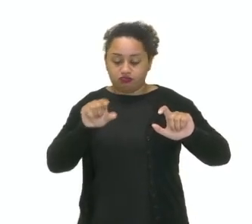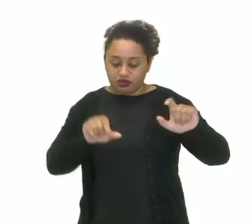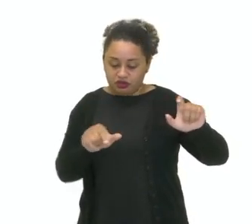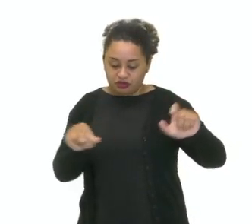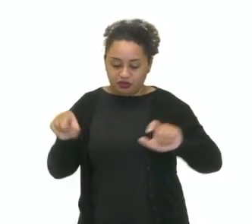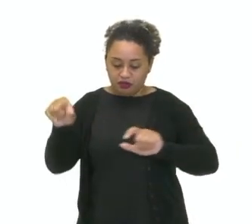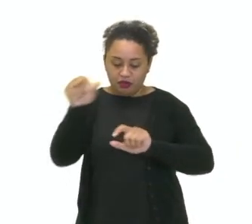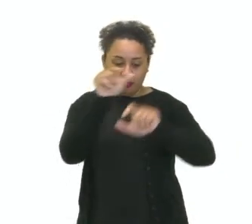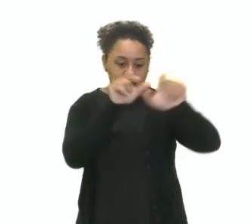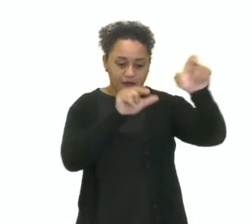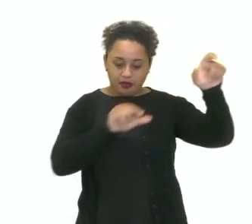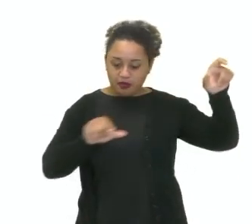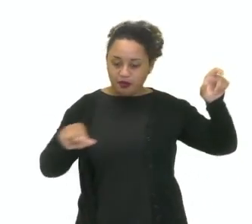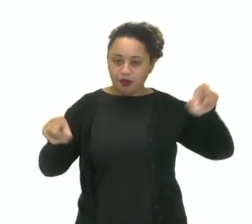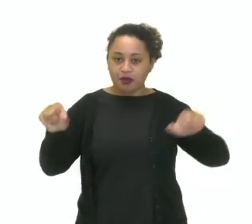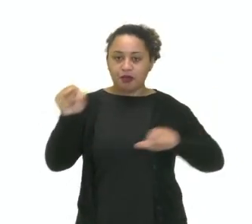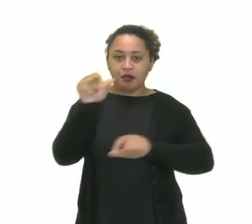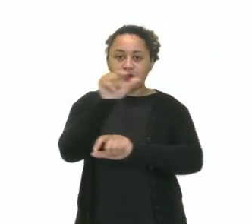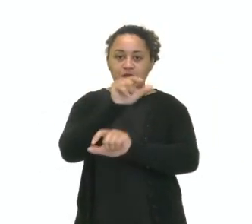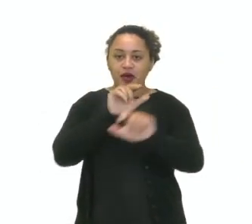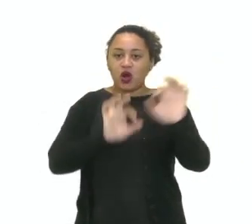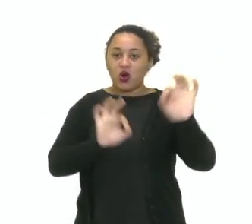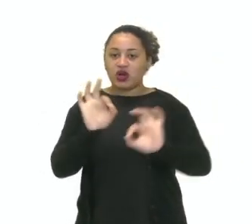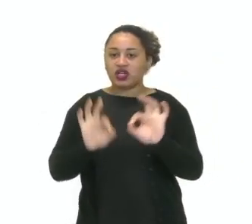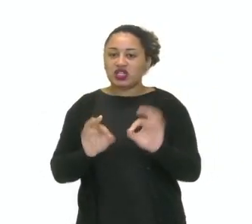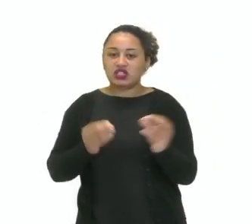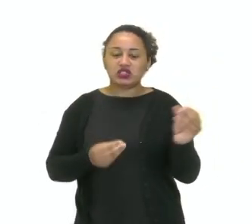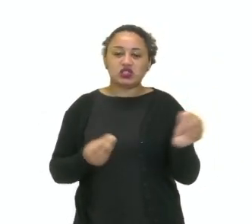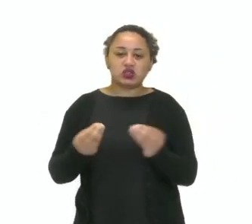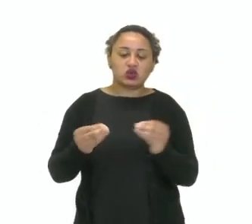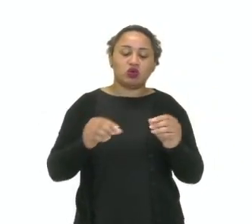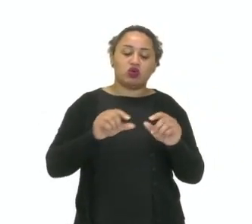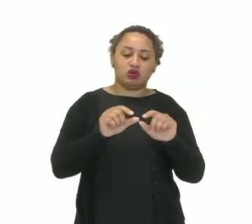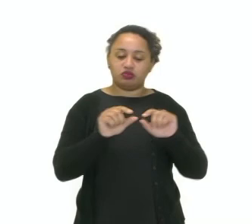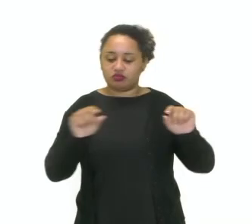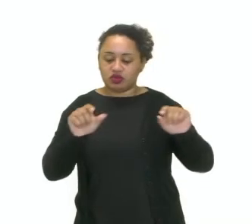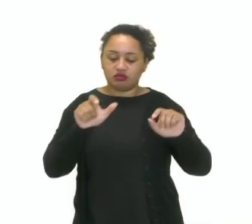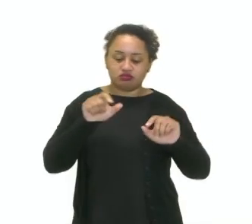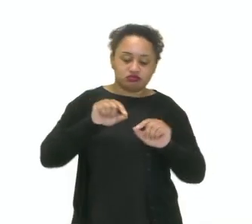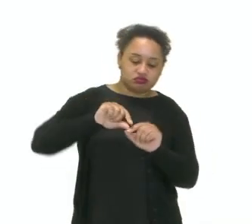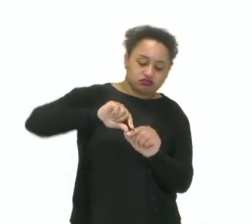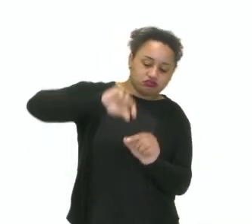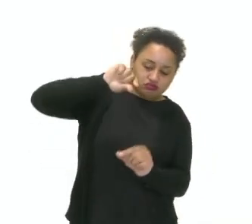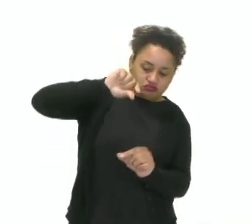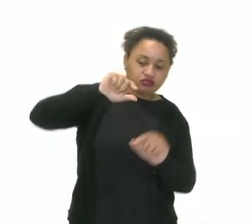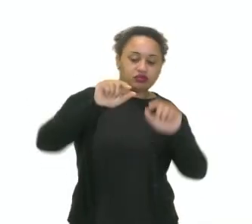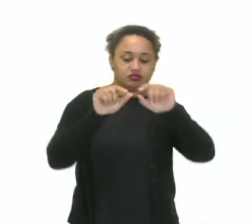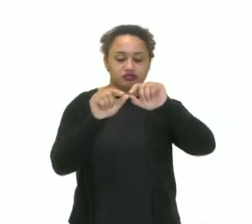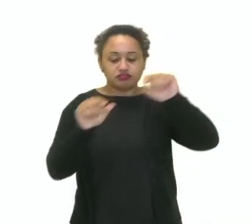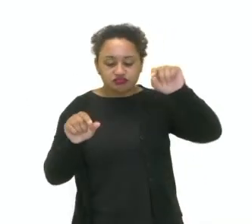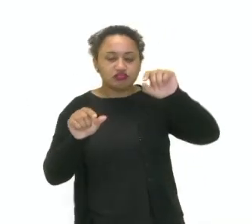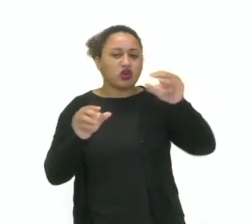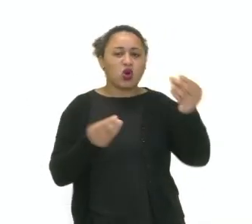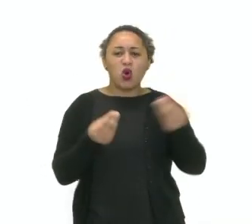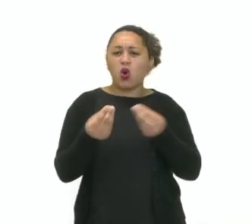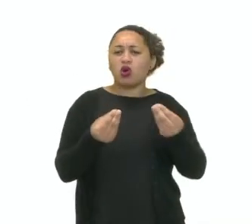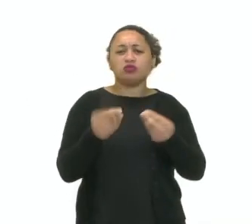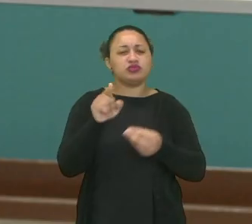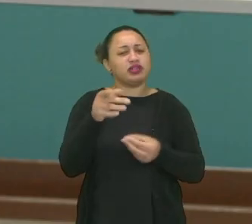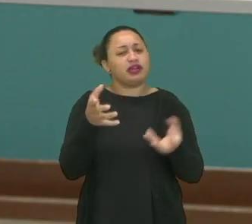outras palavrinhas você vai formatando horizontais, verticais, diagonais, como você